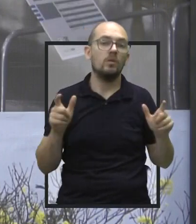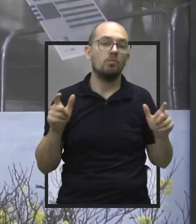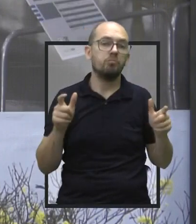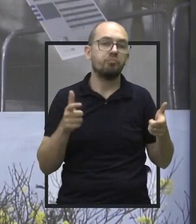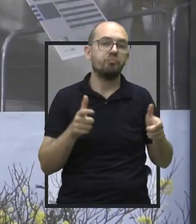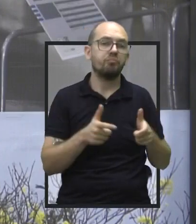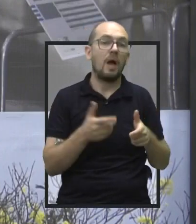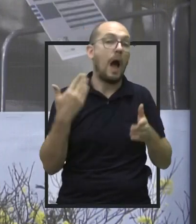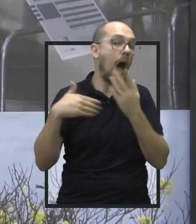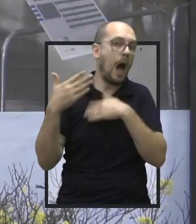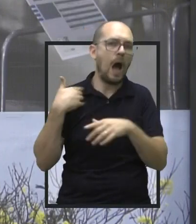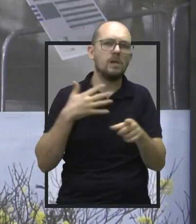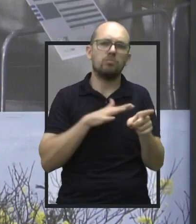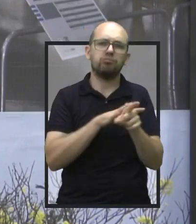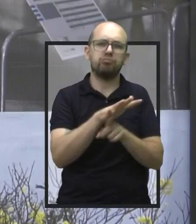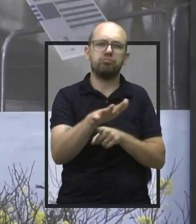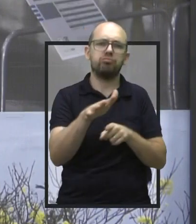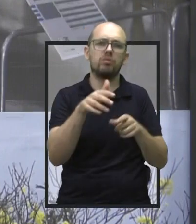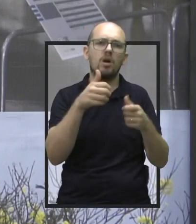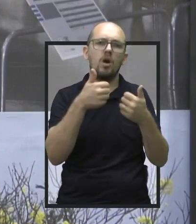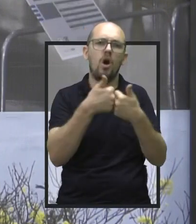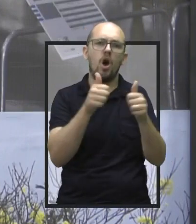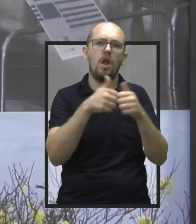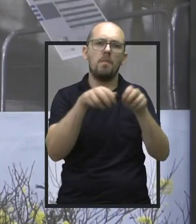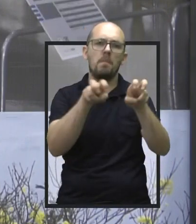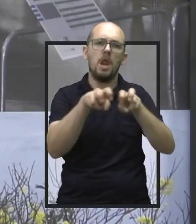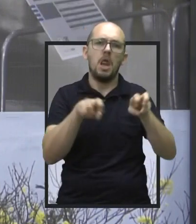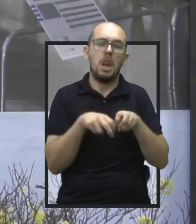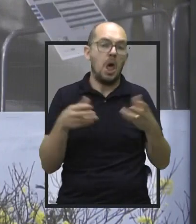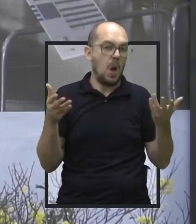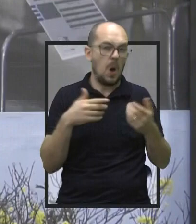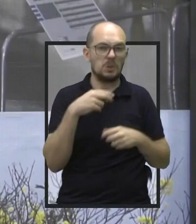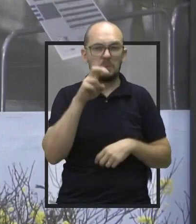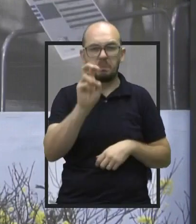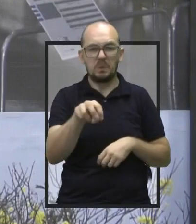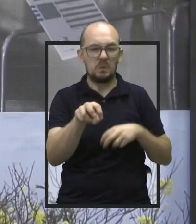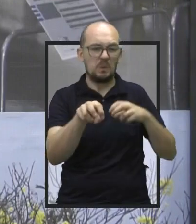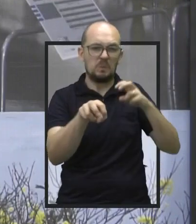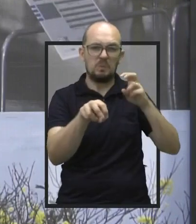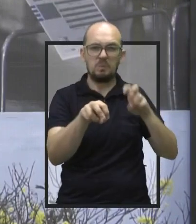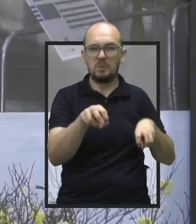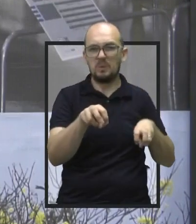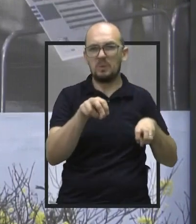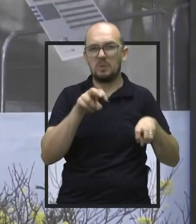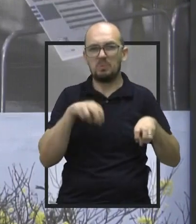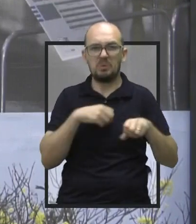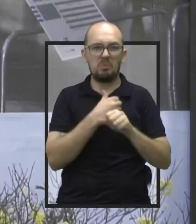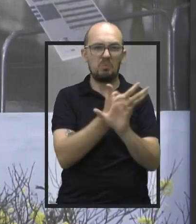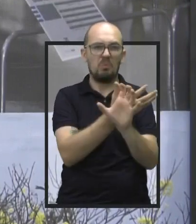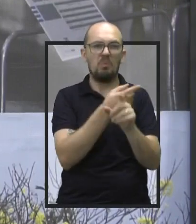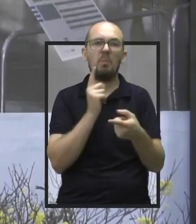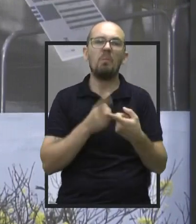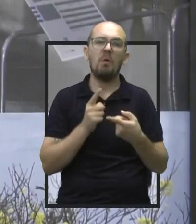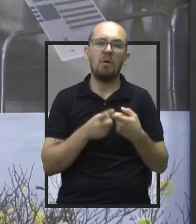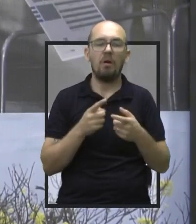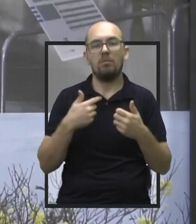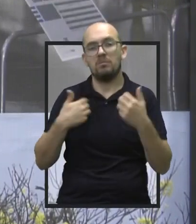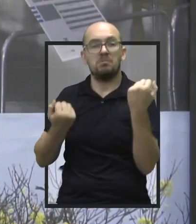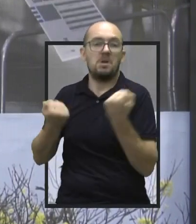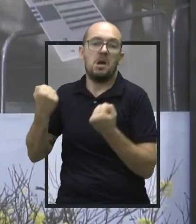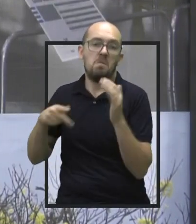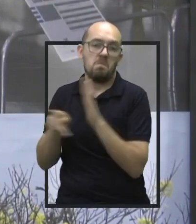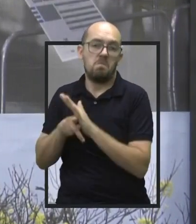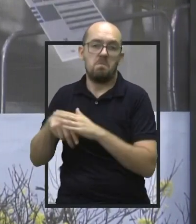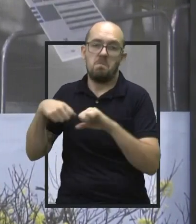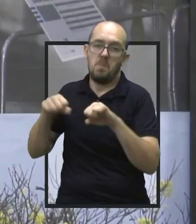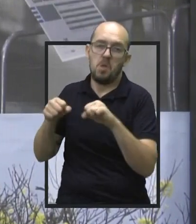de usuários de transporte público, porque hoje em dia a maioria das pessoas ou tem um carro, ou tem uma moto,